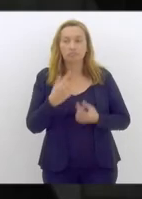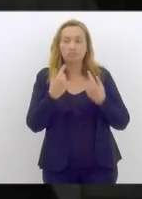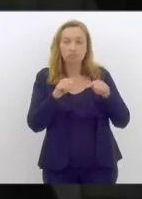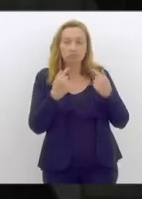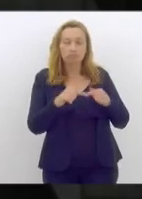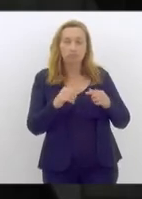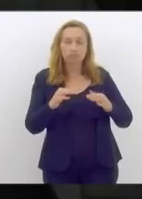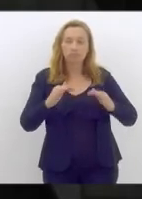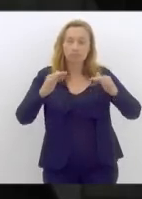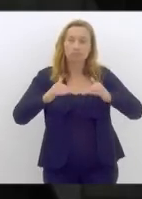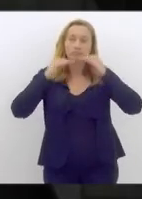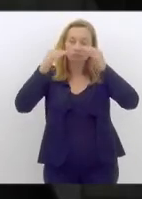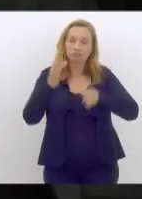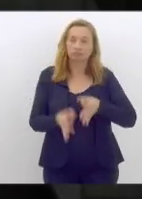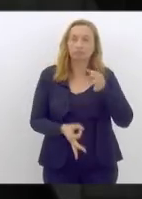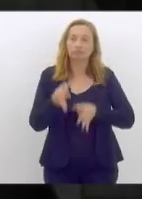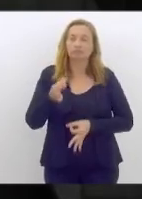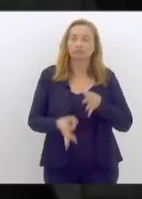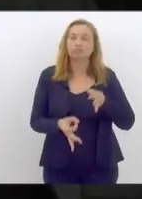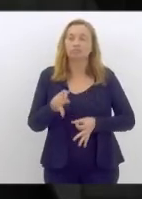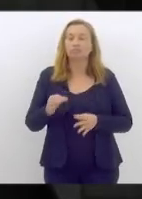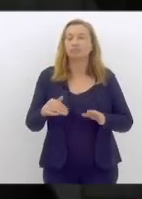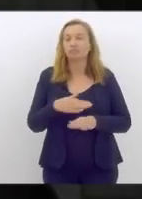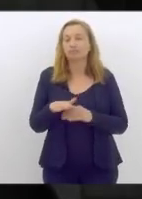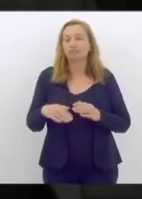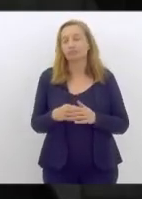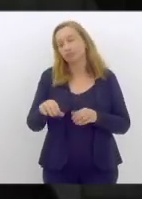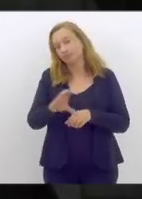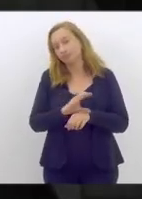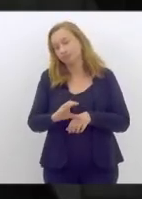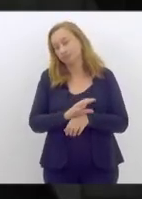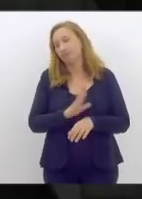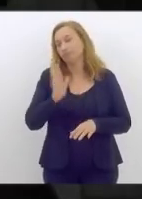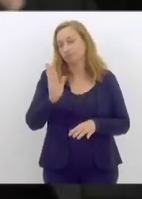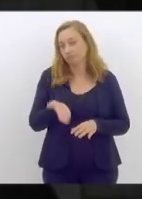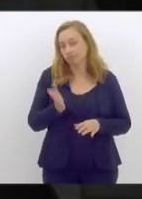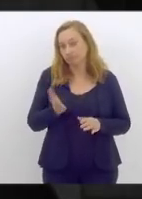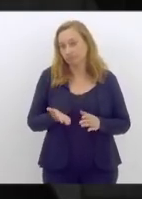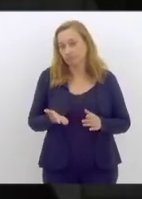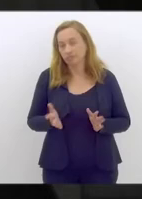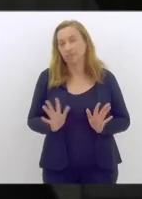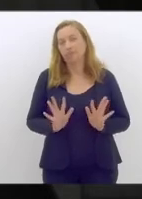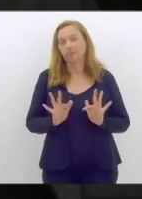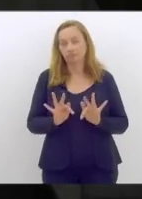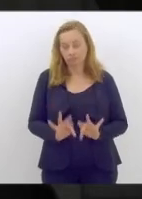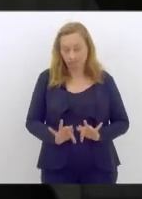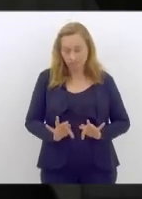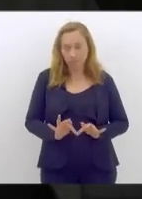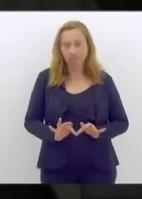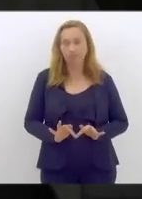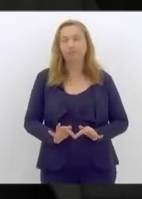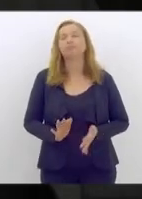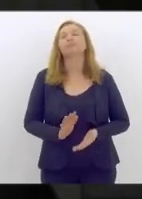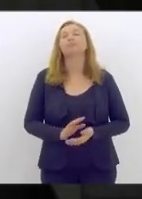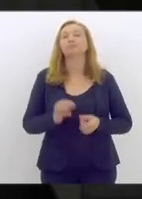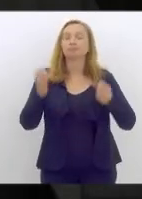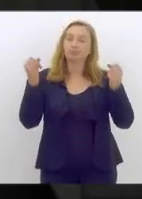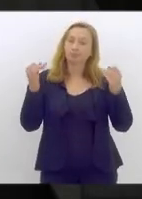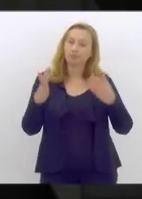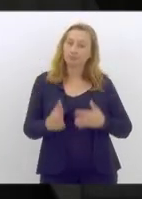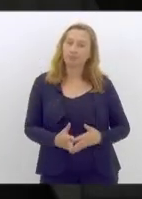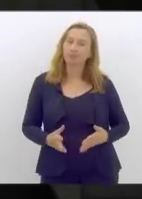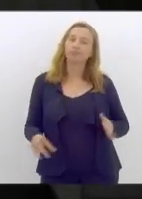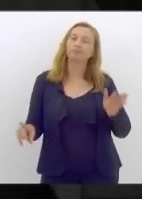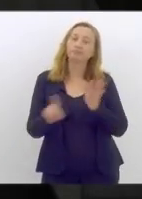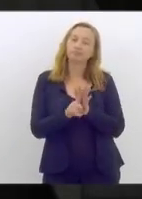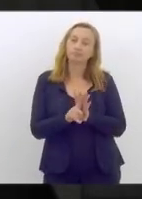mas todos os questionamentos sobre sua constitucionalidade já foram já foram equacionados o Supremo foi cristalino ao dizer que